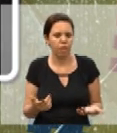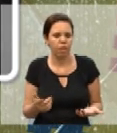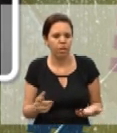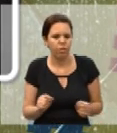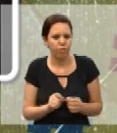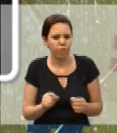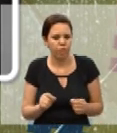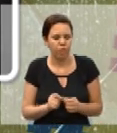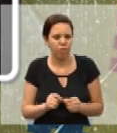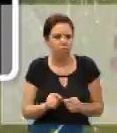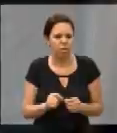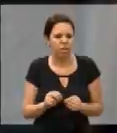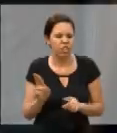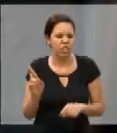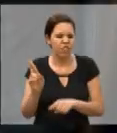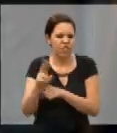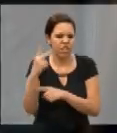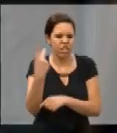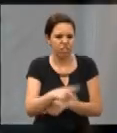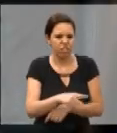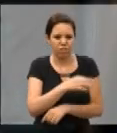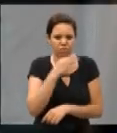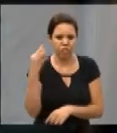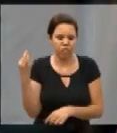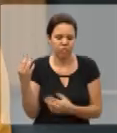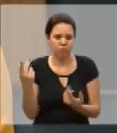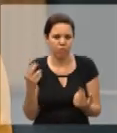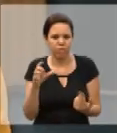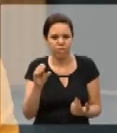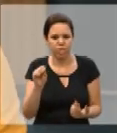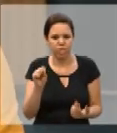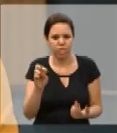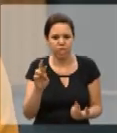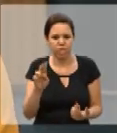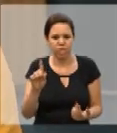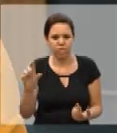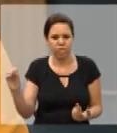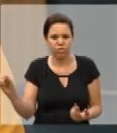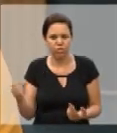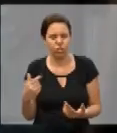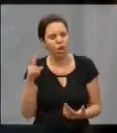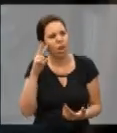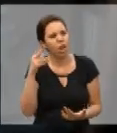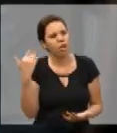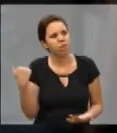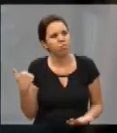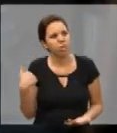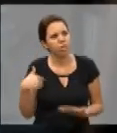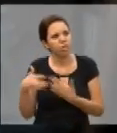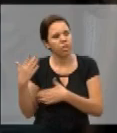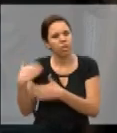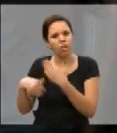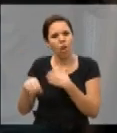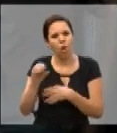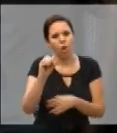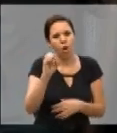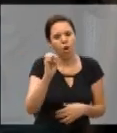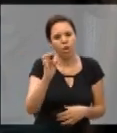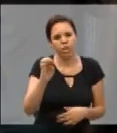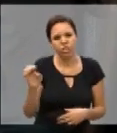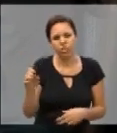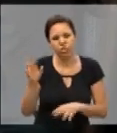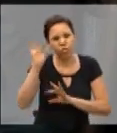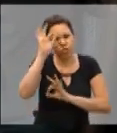grandes, né? E as referências dele é Sérgio Leone, né? Quando você pensa em Sérgio Leone, você pensa em Era Uma Vez no Oeste, aqueles